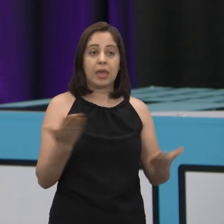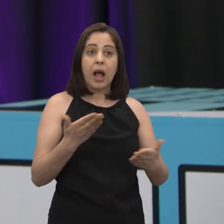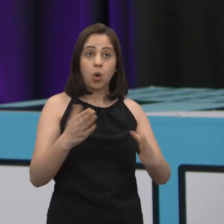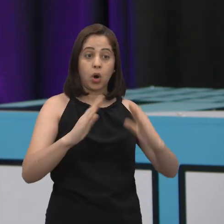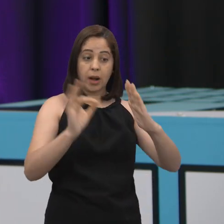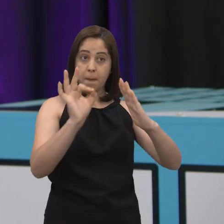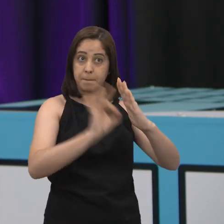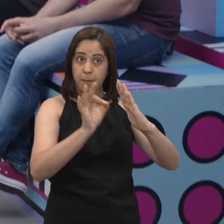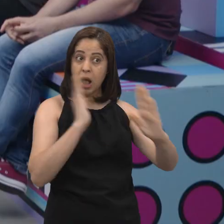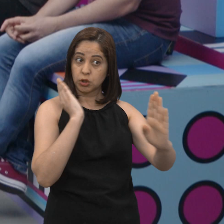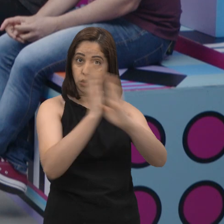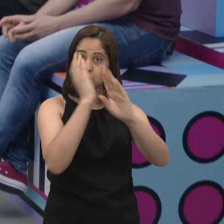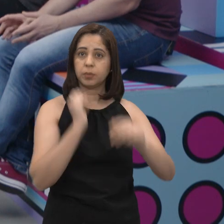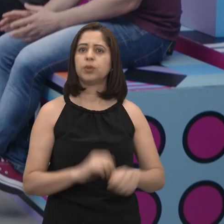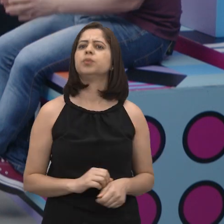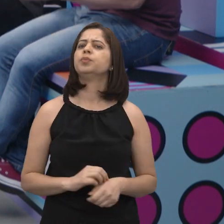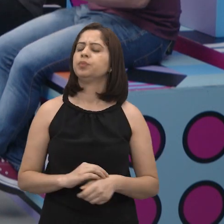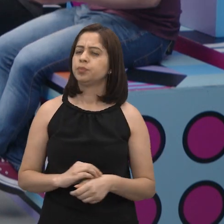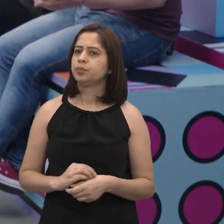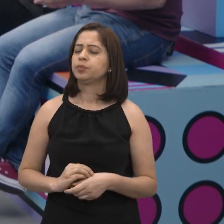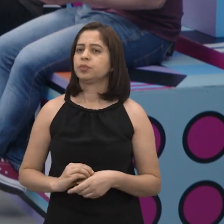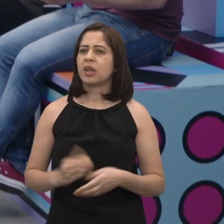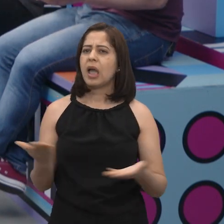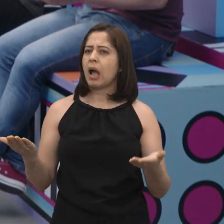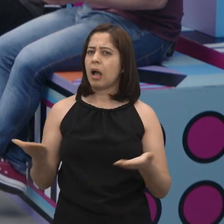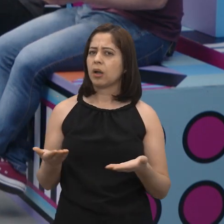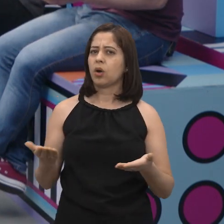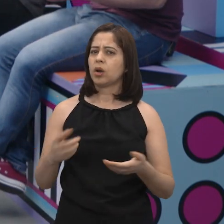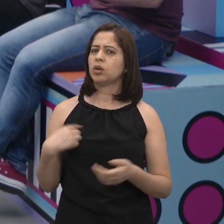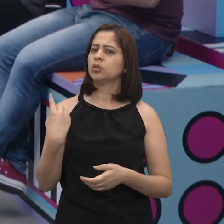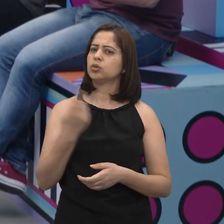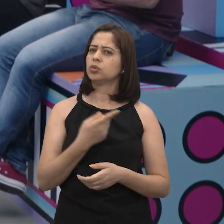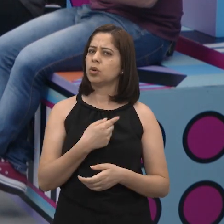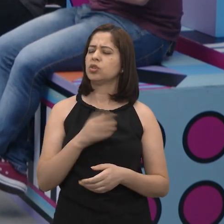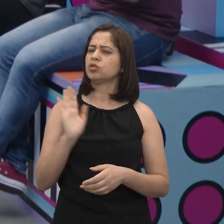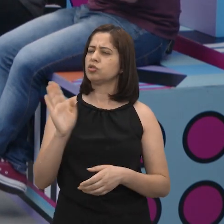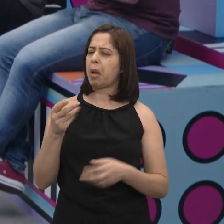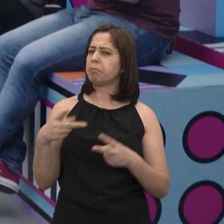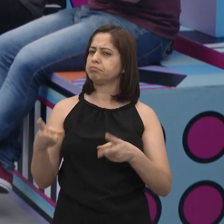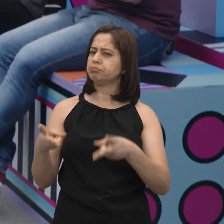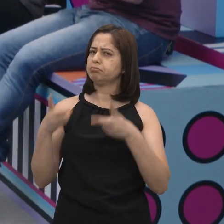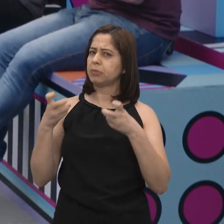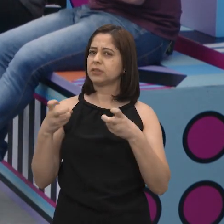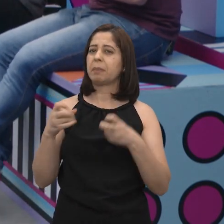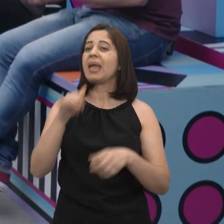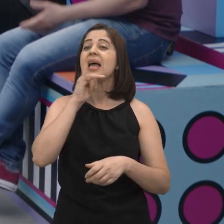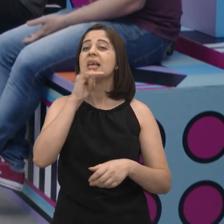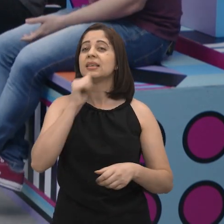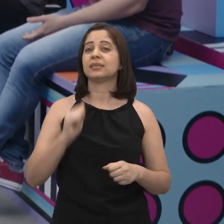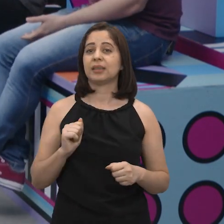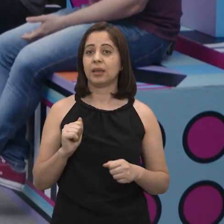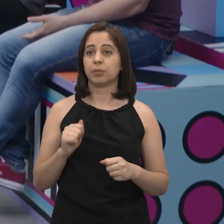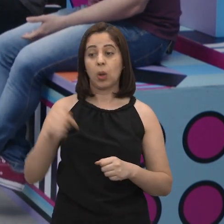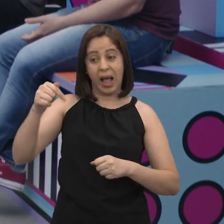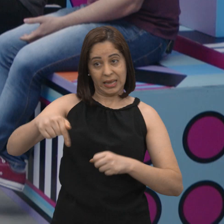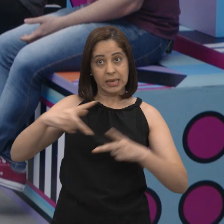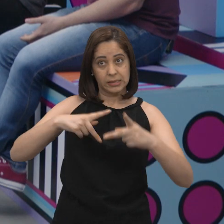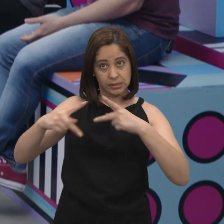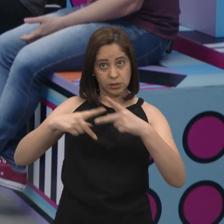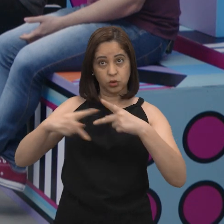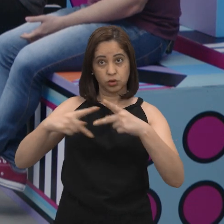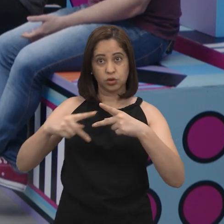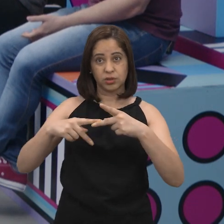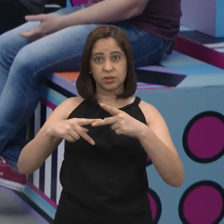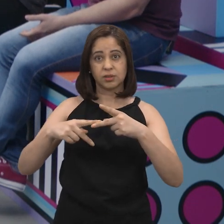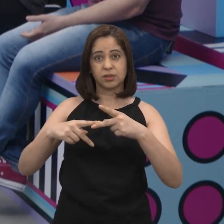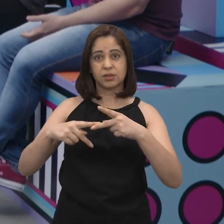censo captou aí. Com certeza. E a gente faz um levantamento até com recortes, né? A gente pode, por exemplo, focar em São José dos